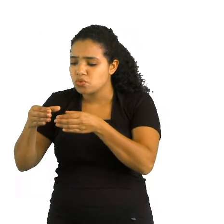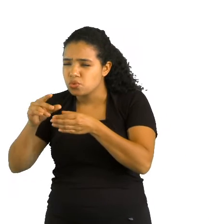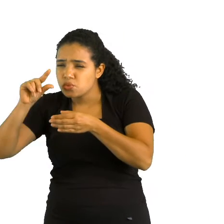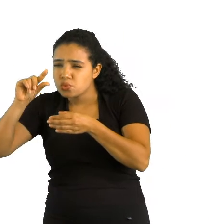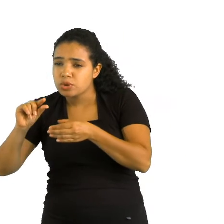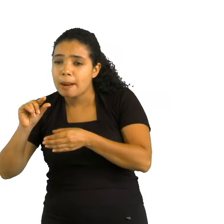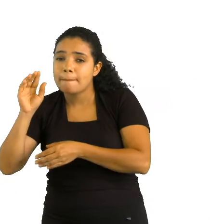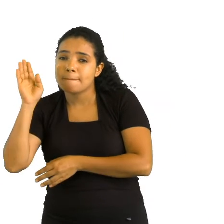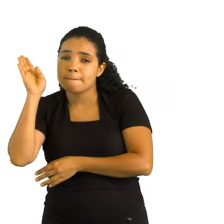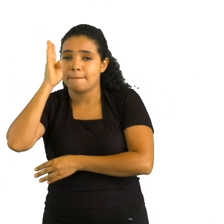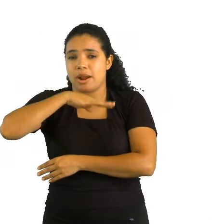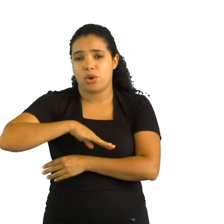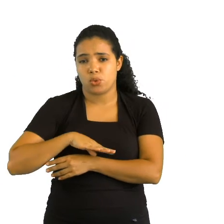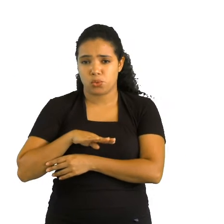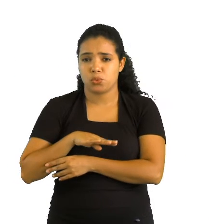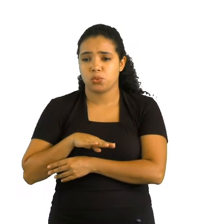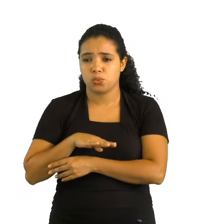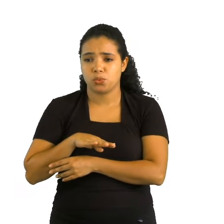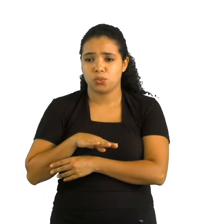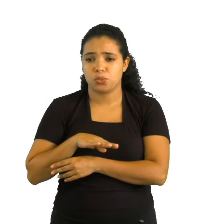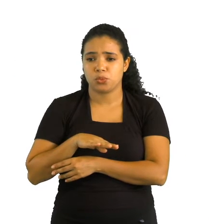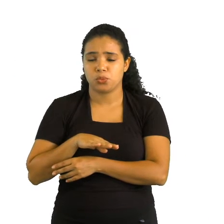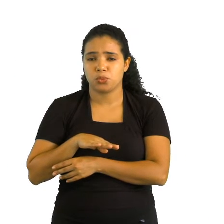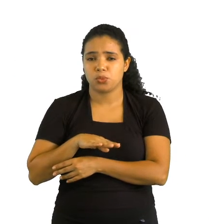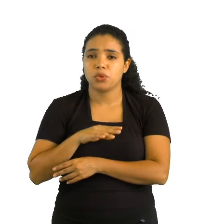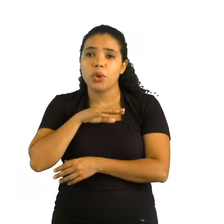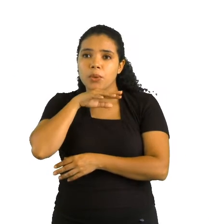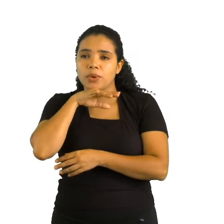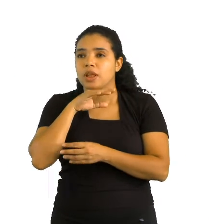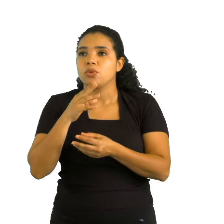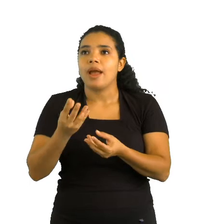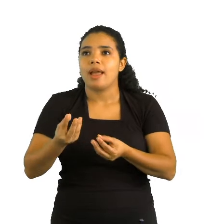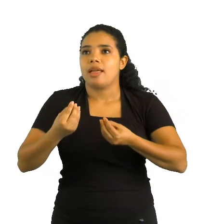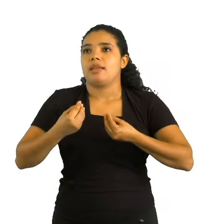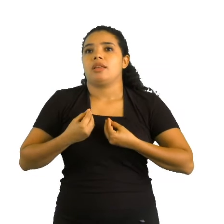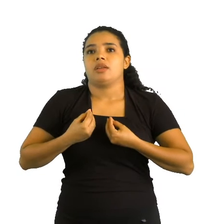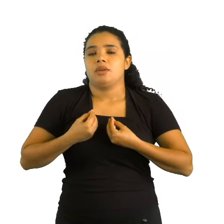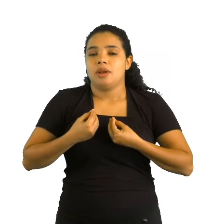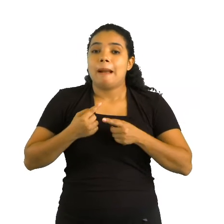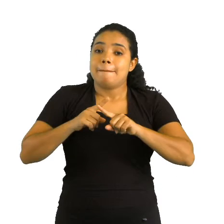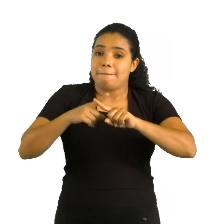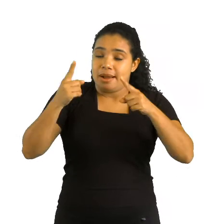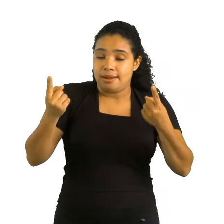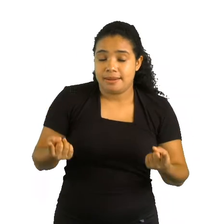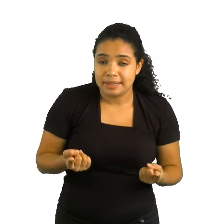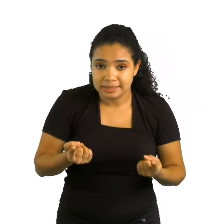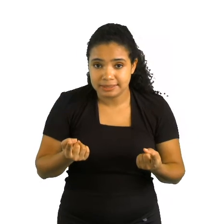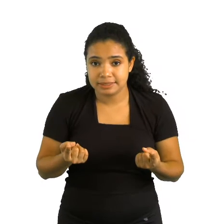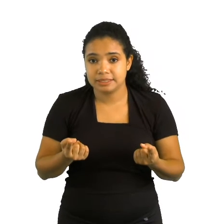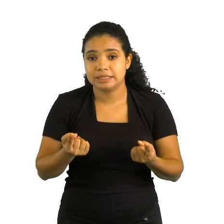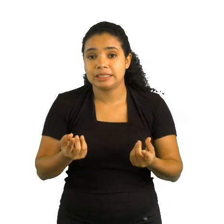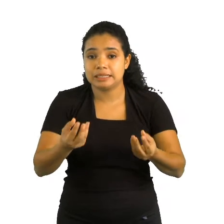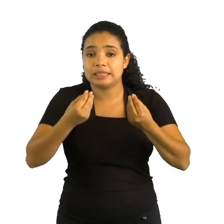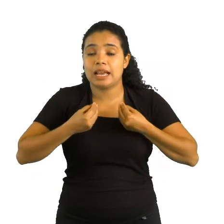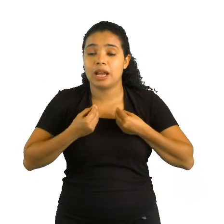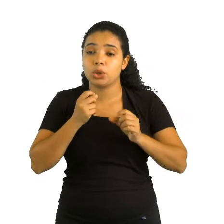maus, ele não é que vai causar o mal para nós, mas ele traz o